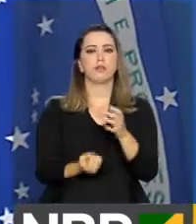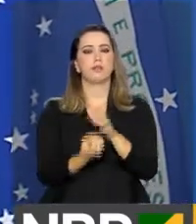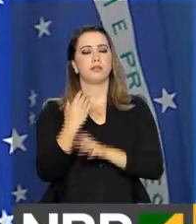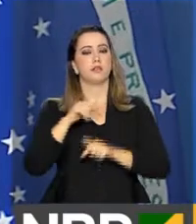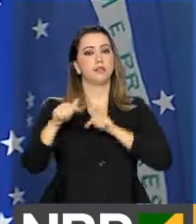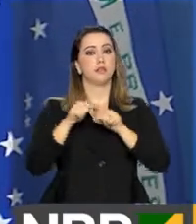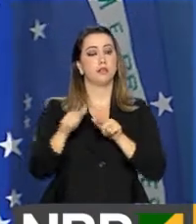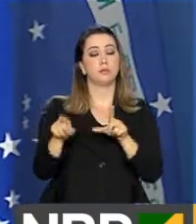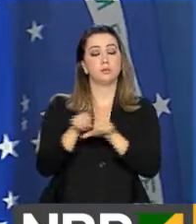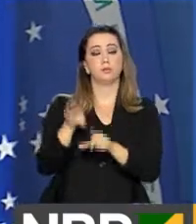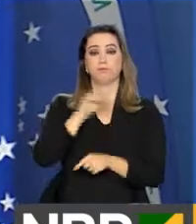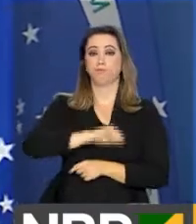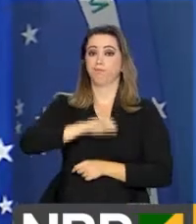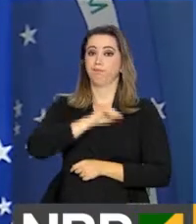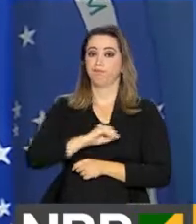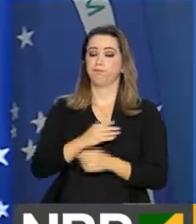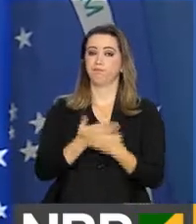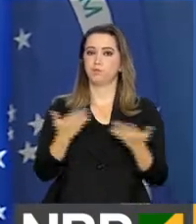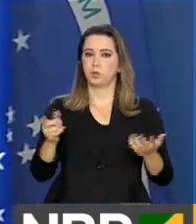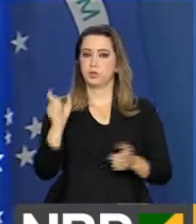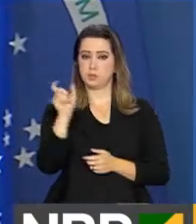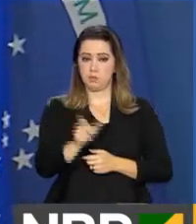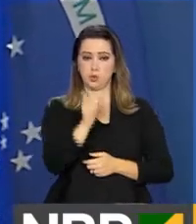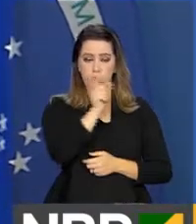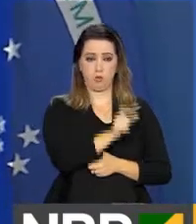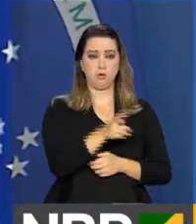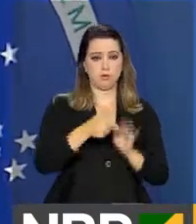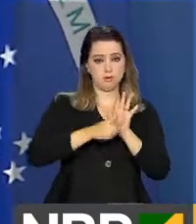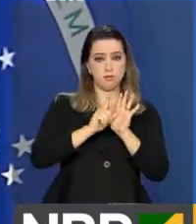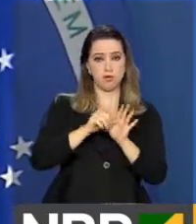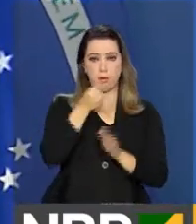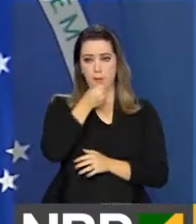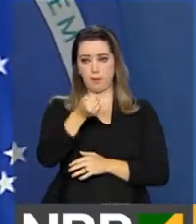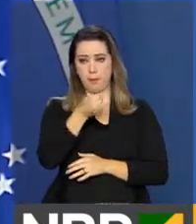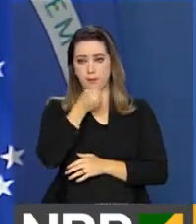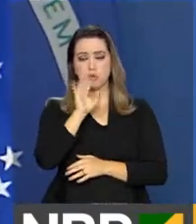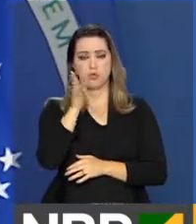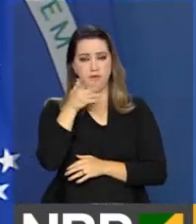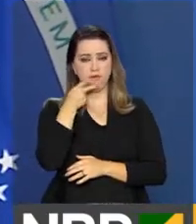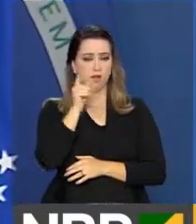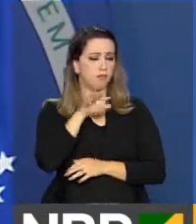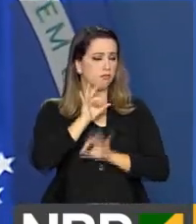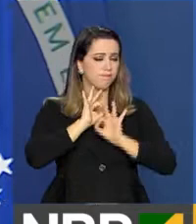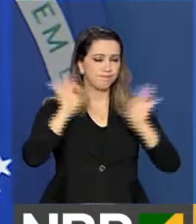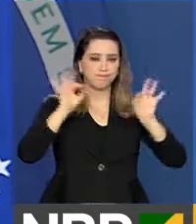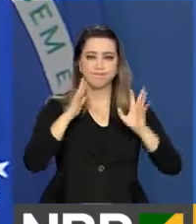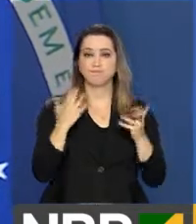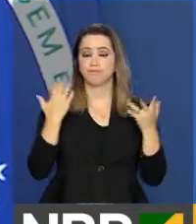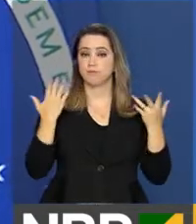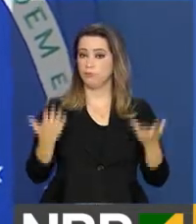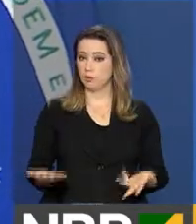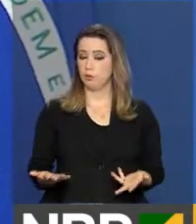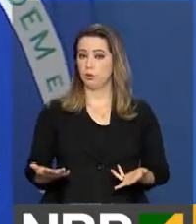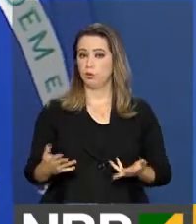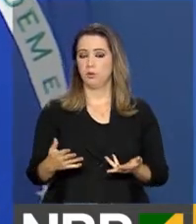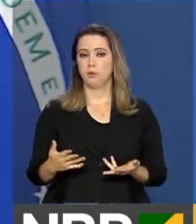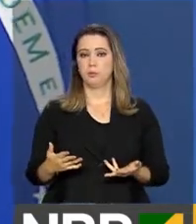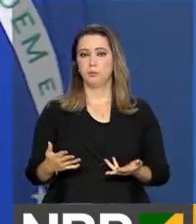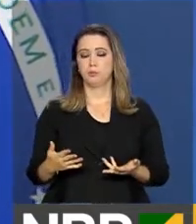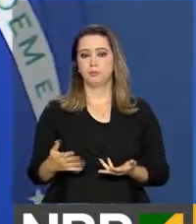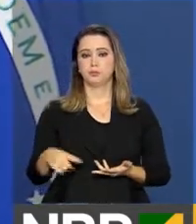como aliás os jogadores já se referiram agora as nossas